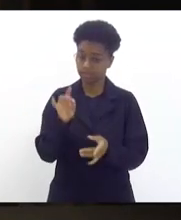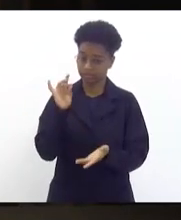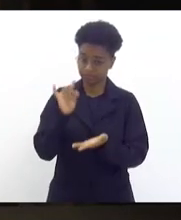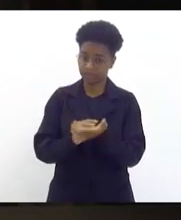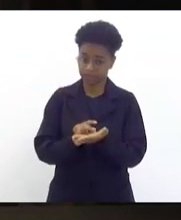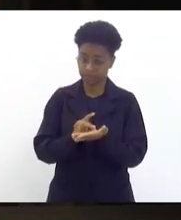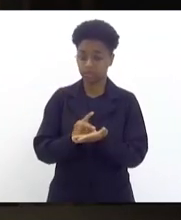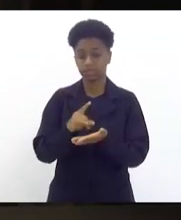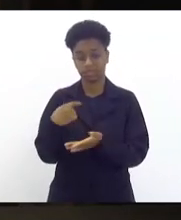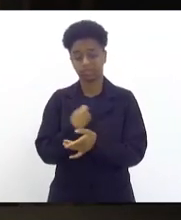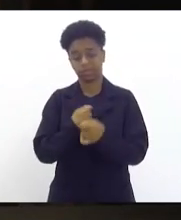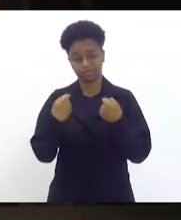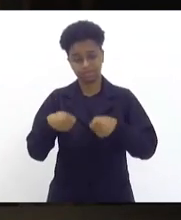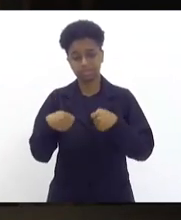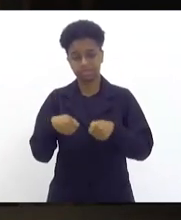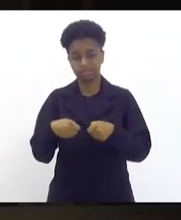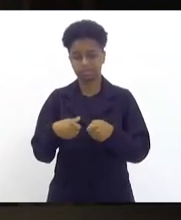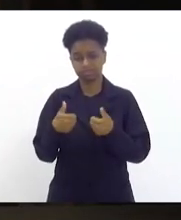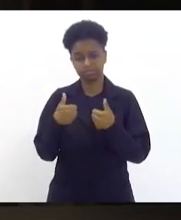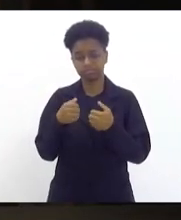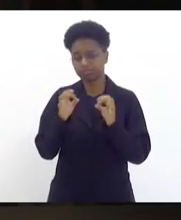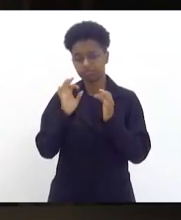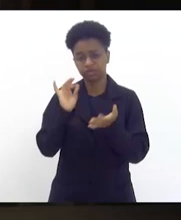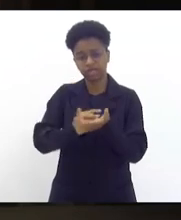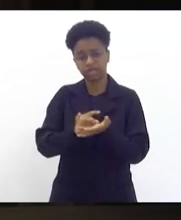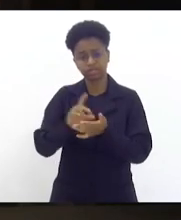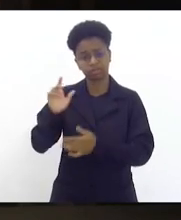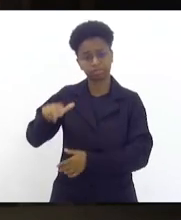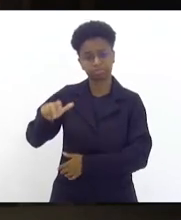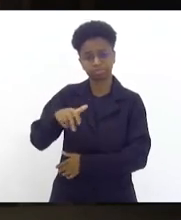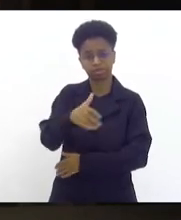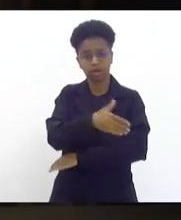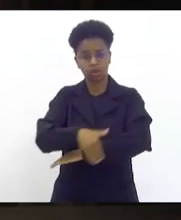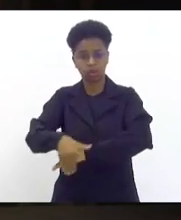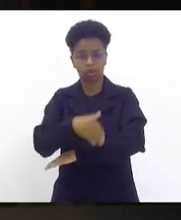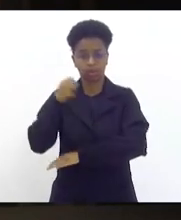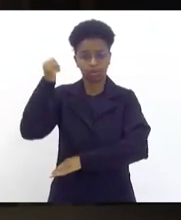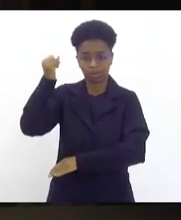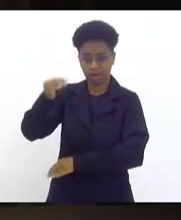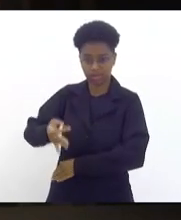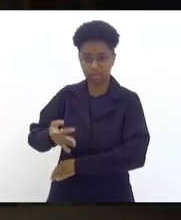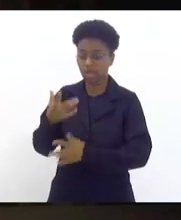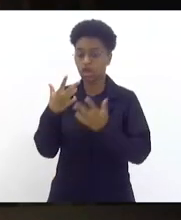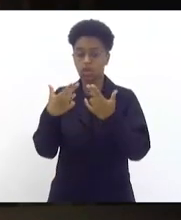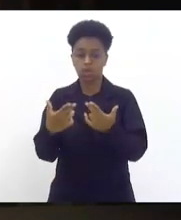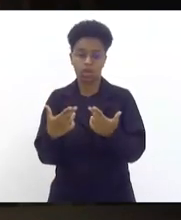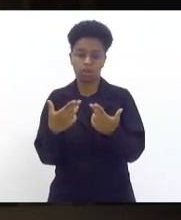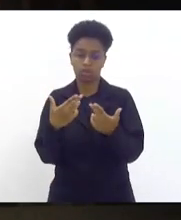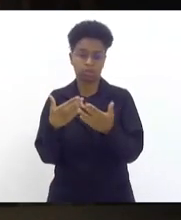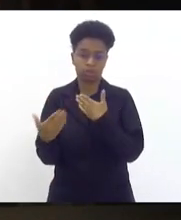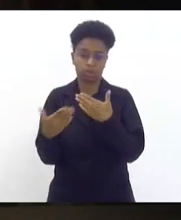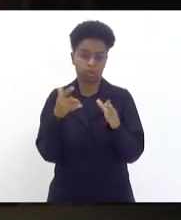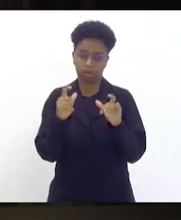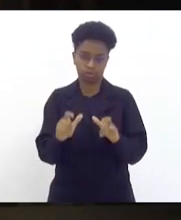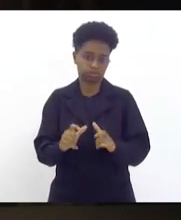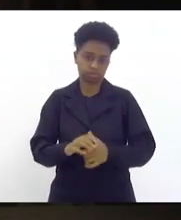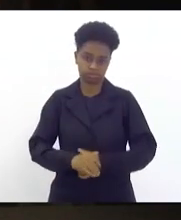nós possamos tranquilamente andar pelas ruas pela madrugada assim como qualquer lugar